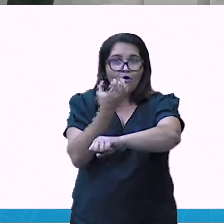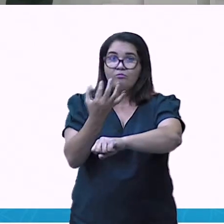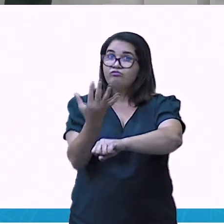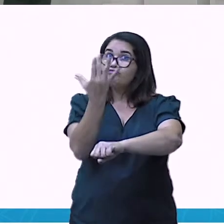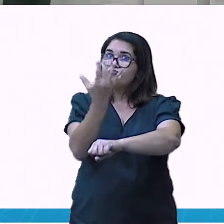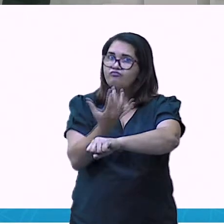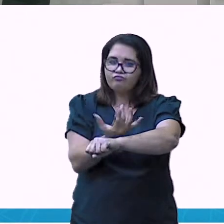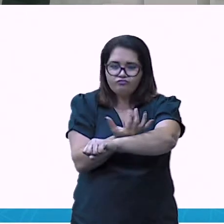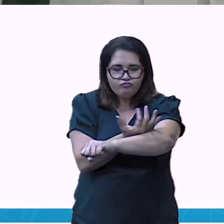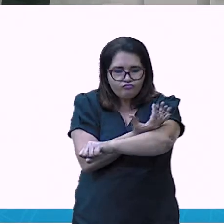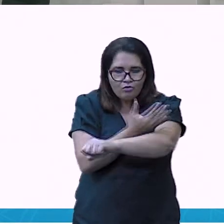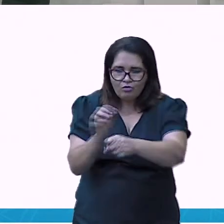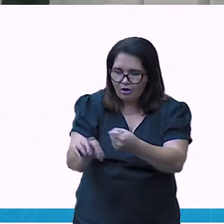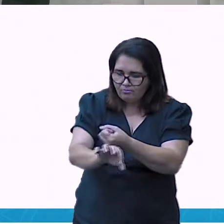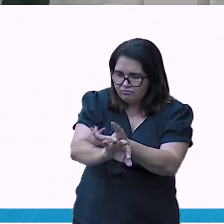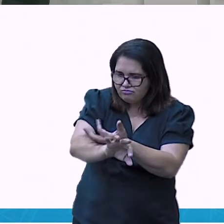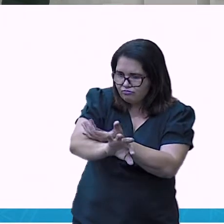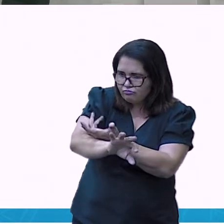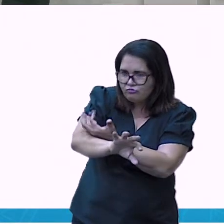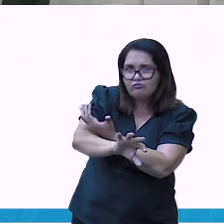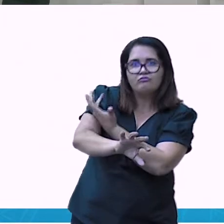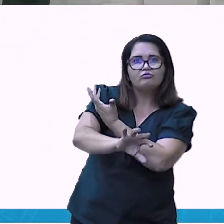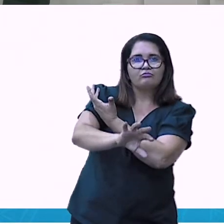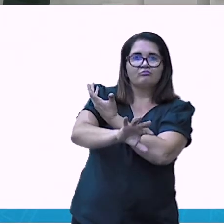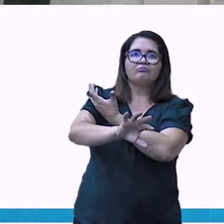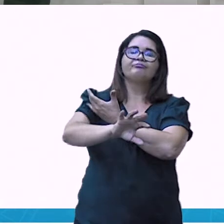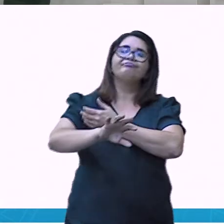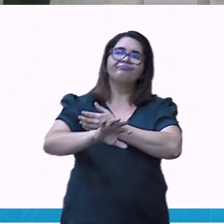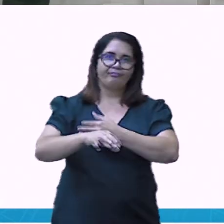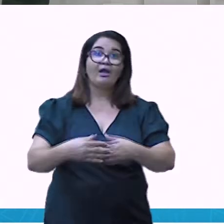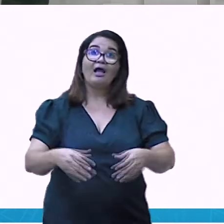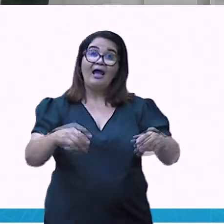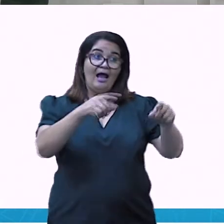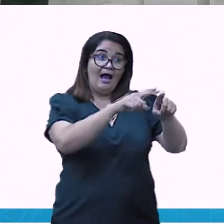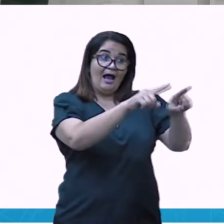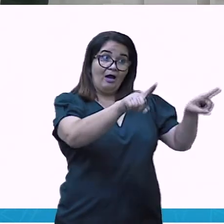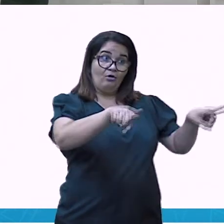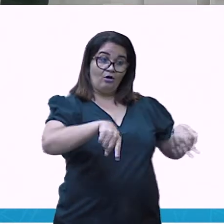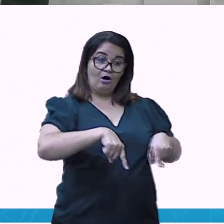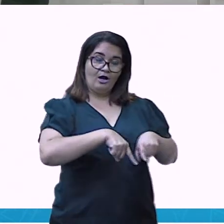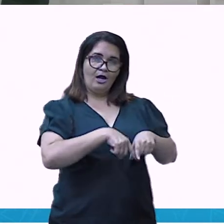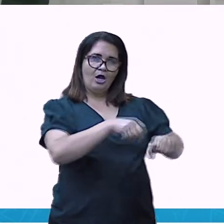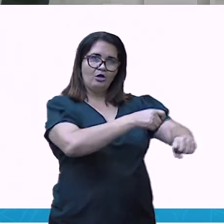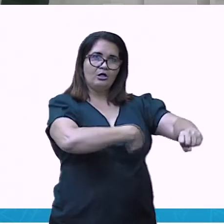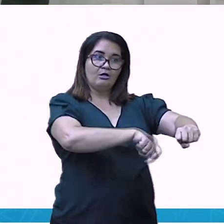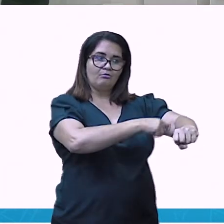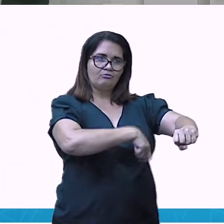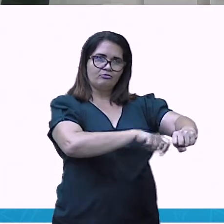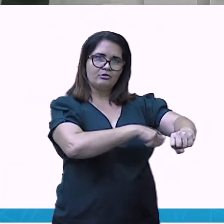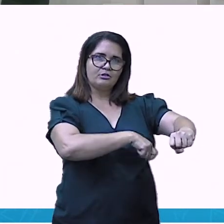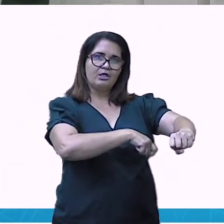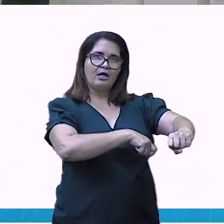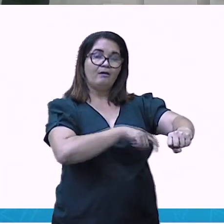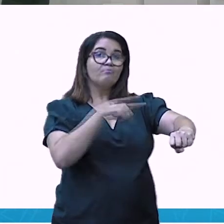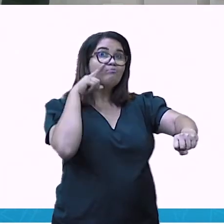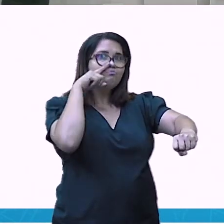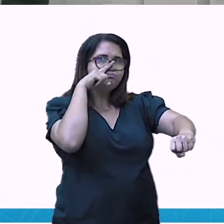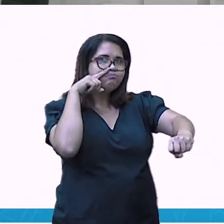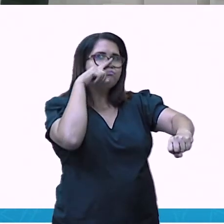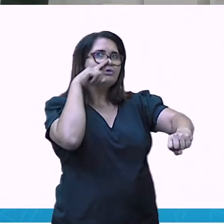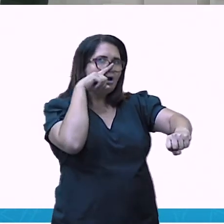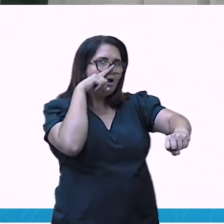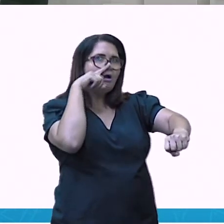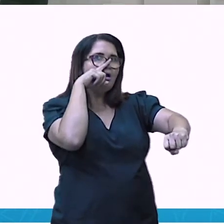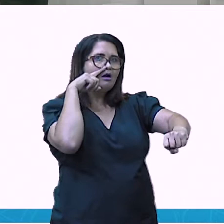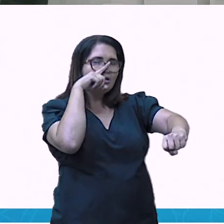local mais perigoso da casa. Na primeira imagem, nós temos o responsável pela cozinha.